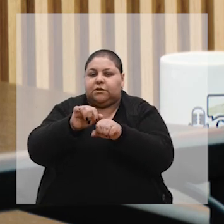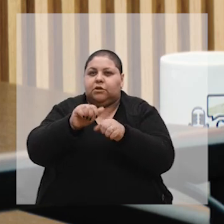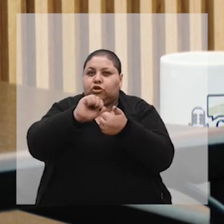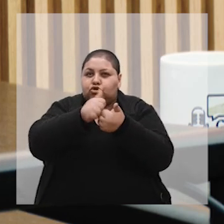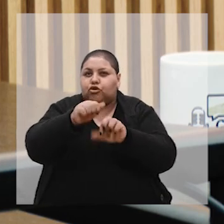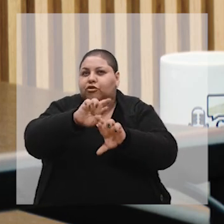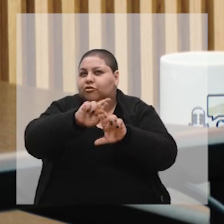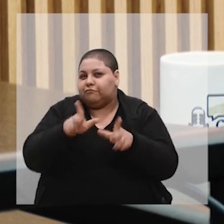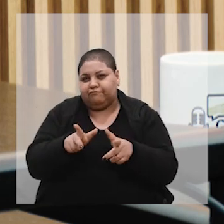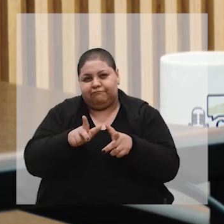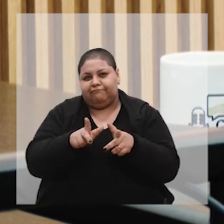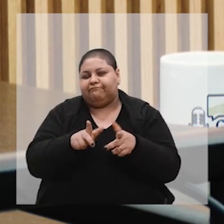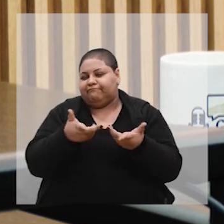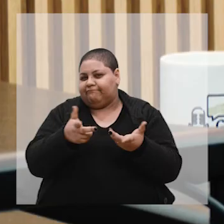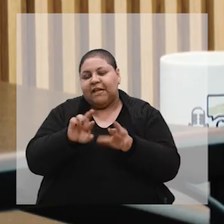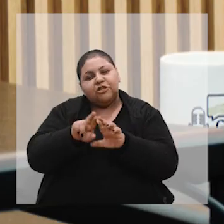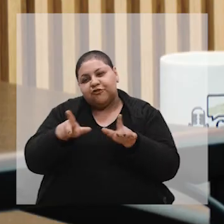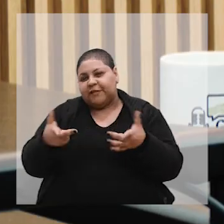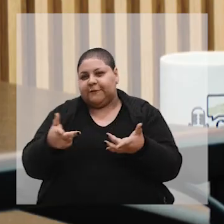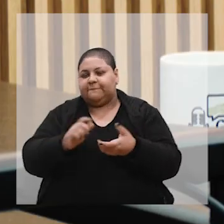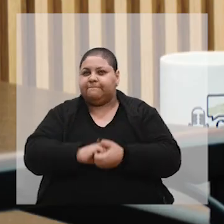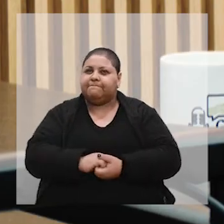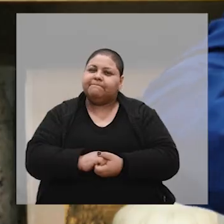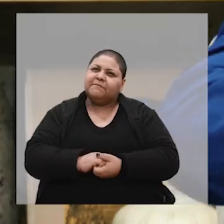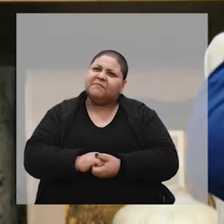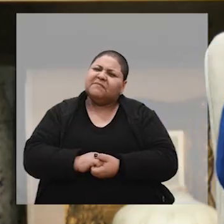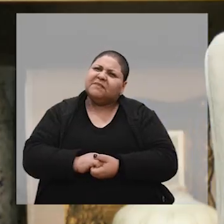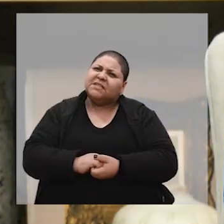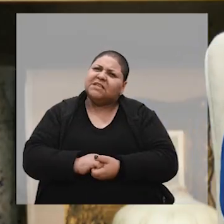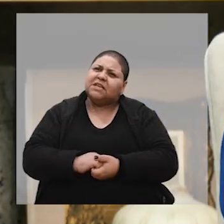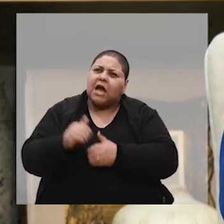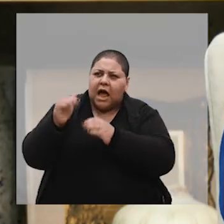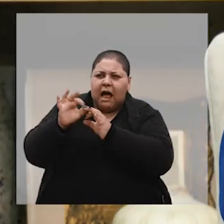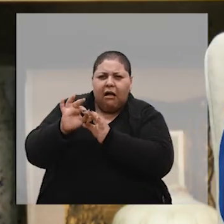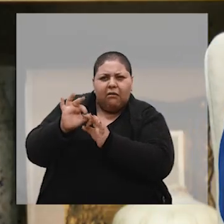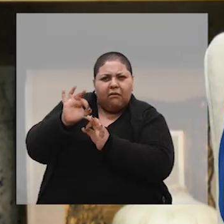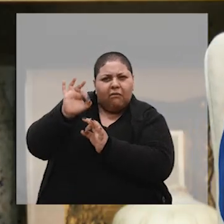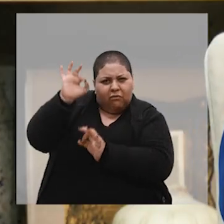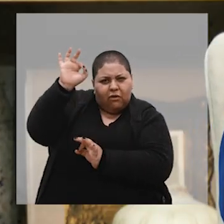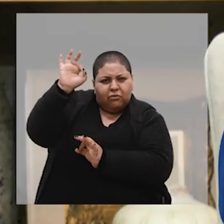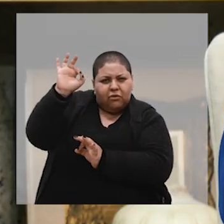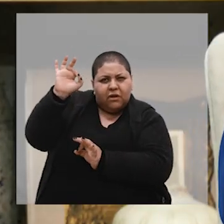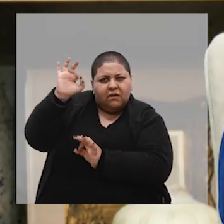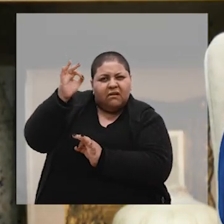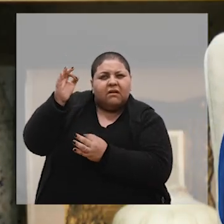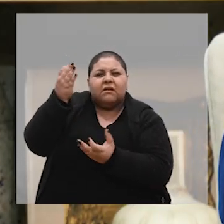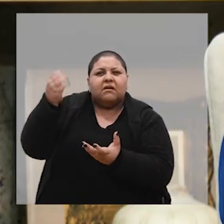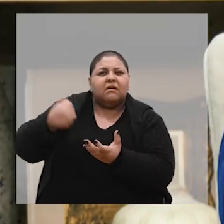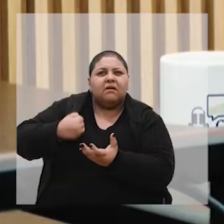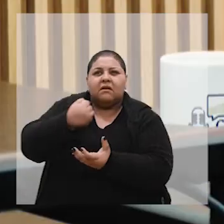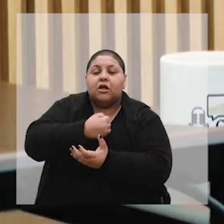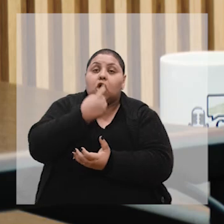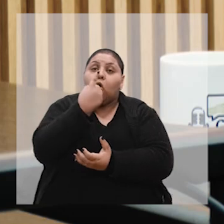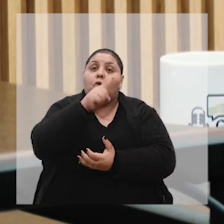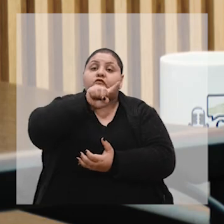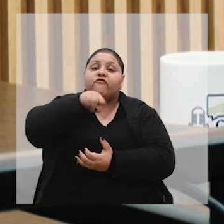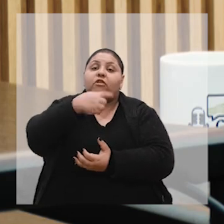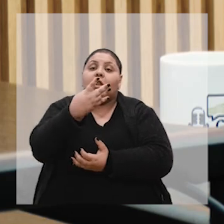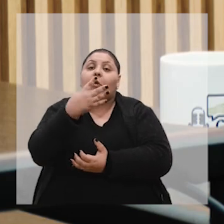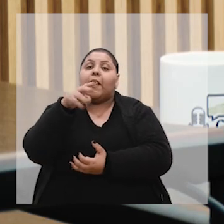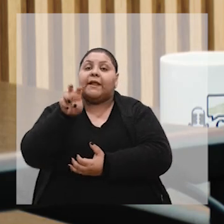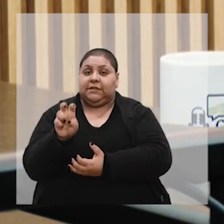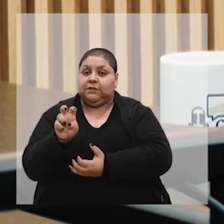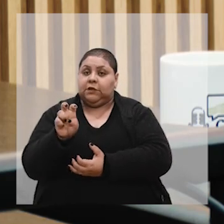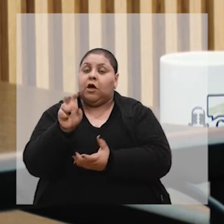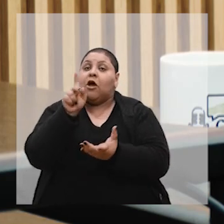que... É uma modalidade totalmente diferente. Joga até qual que é o limite de altura? O limite da altura é